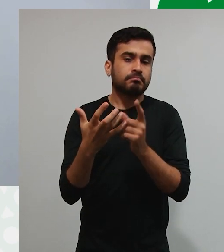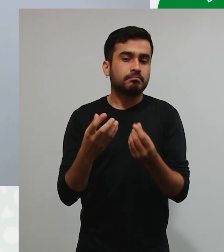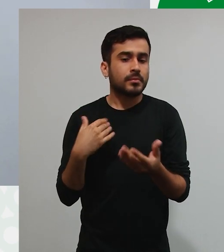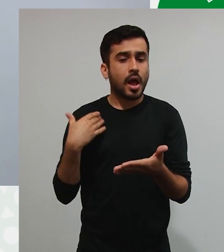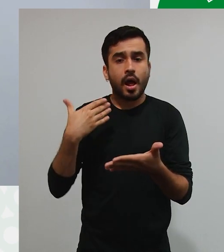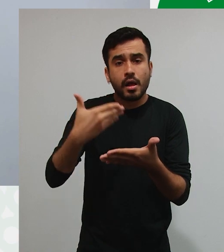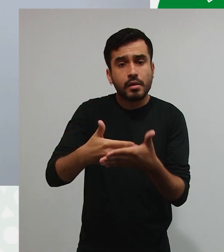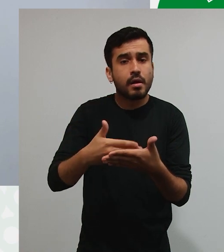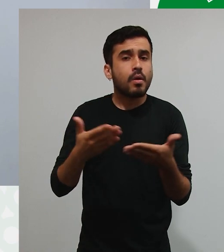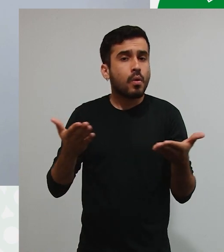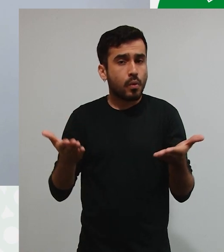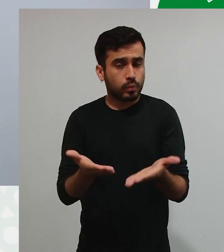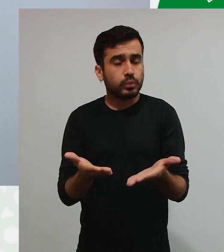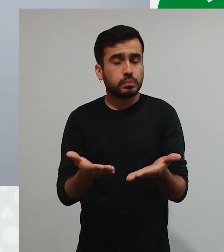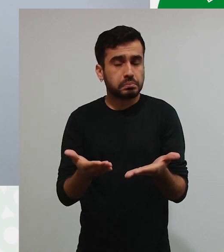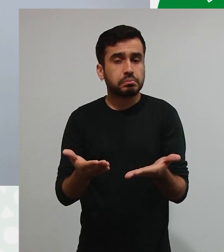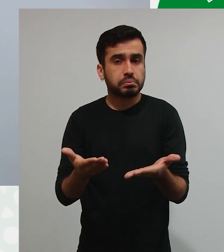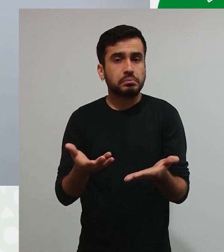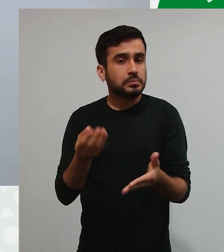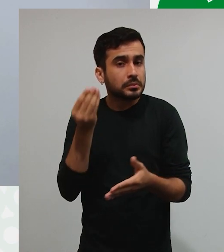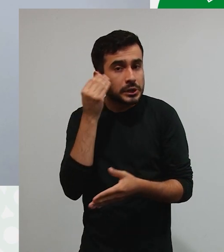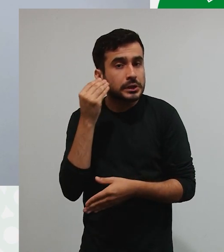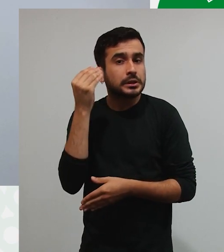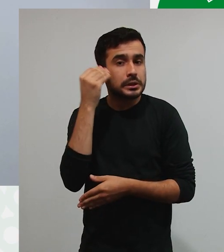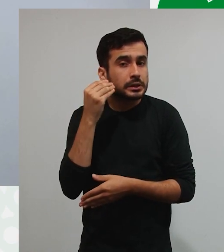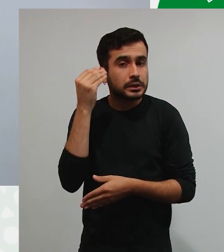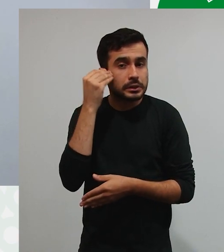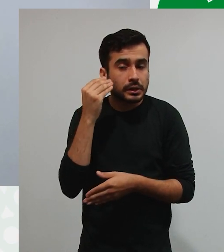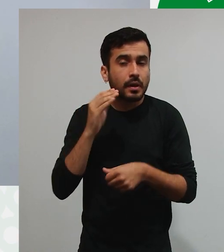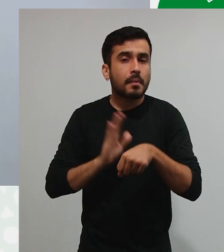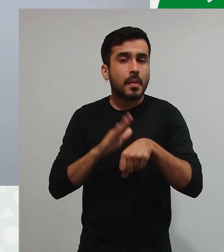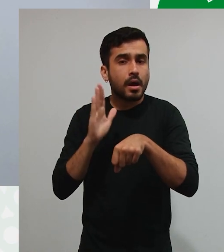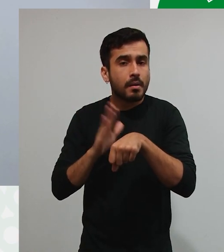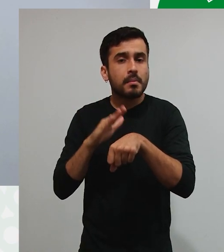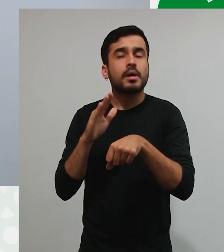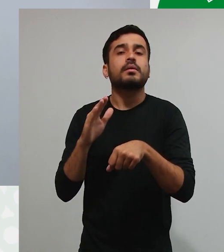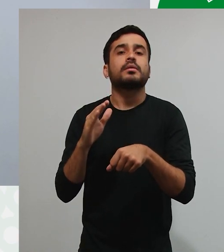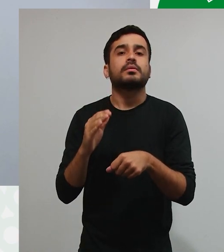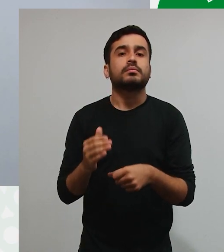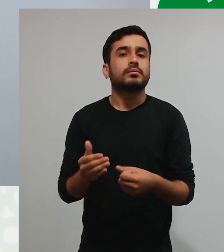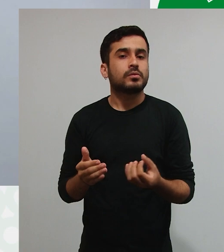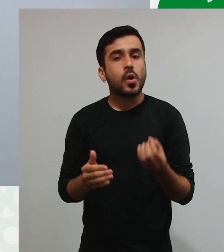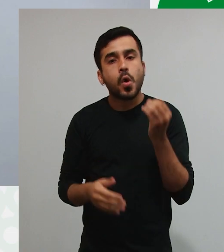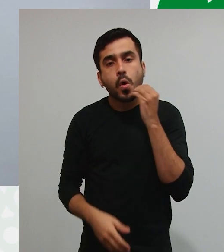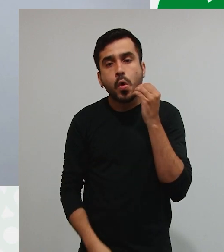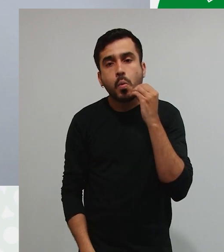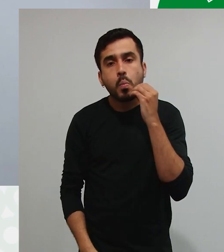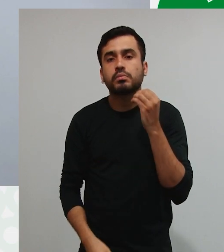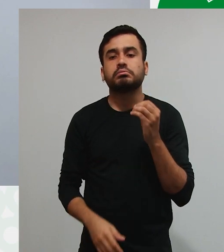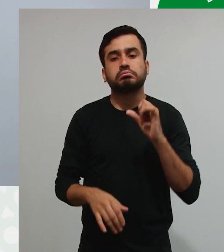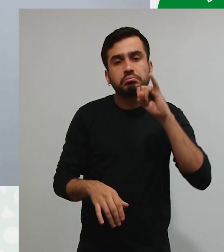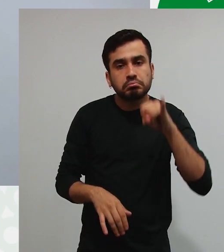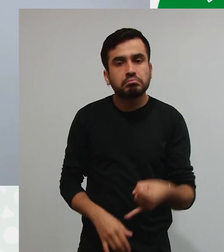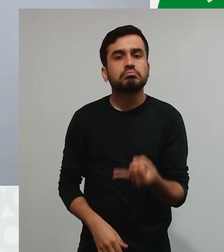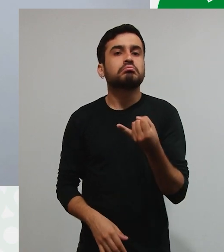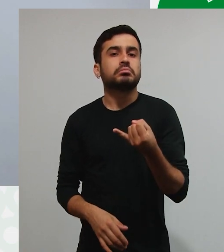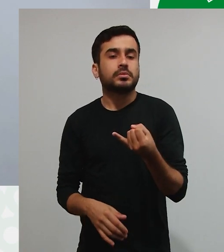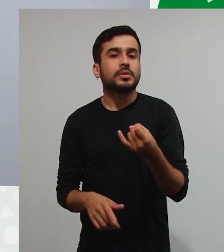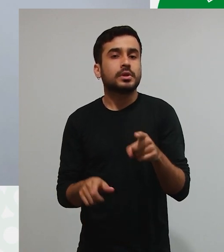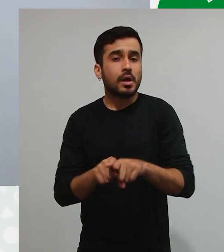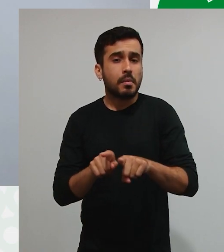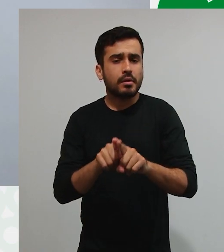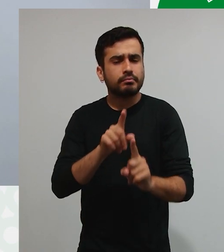e continuo firme, né, com essas inspirações dos meus, né, do meu pai, da minha